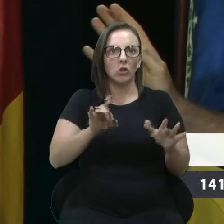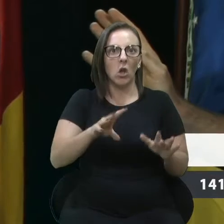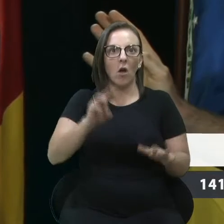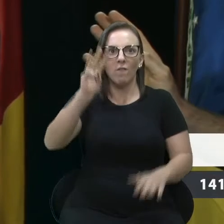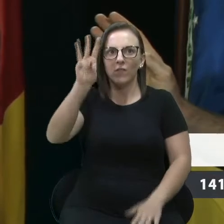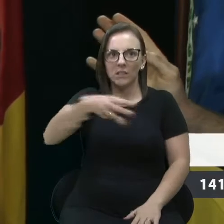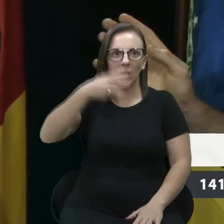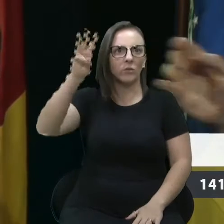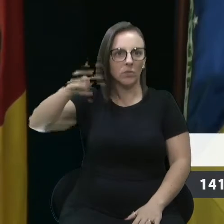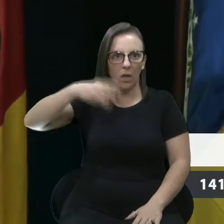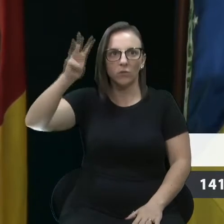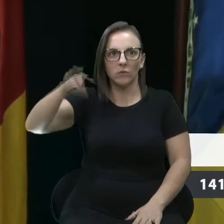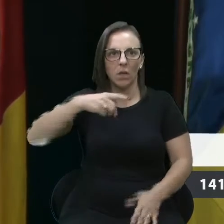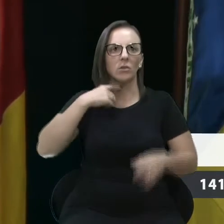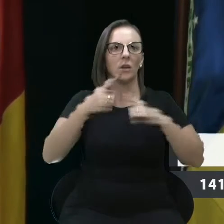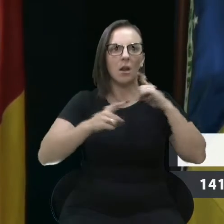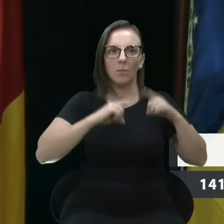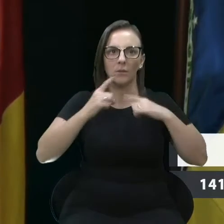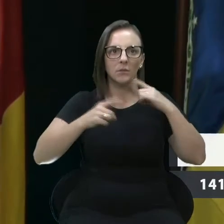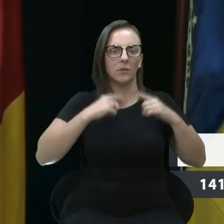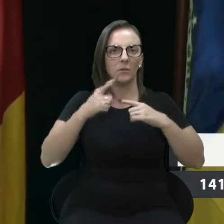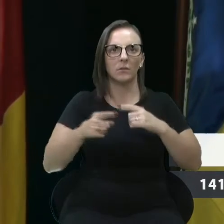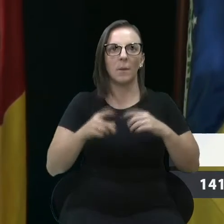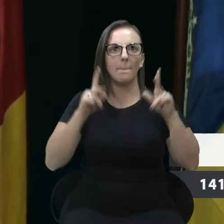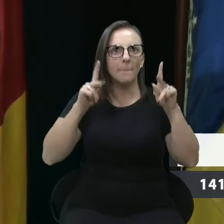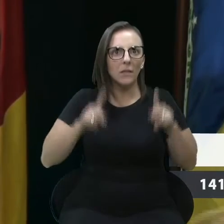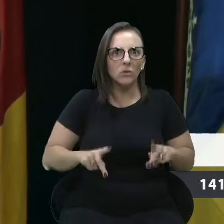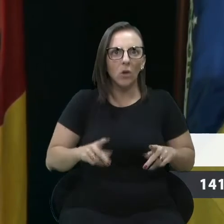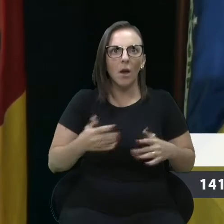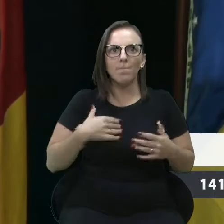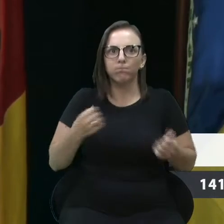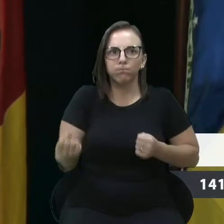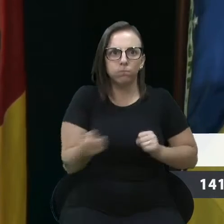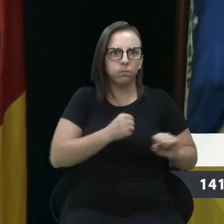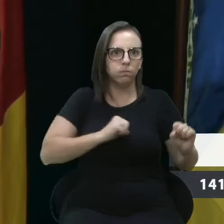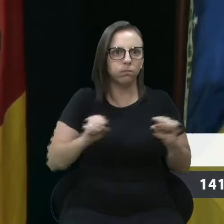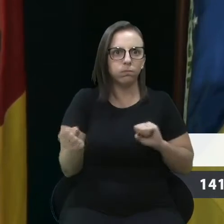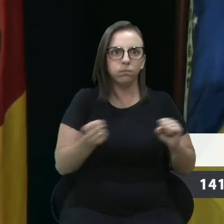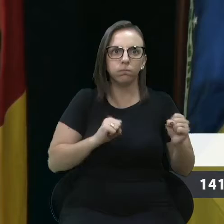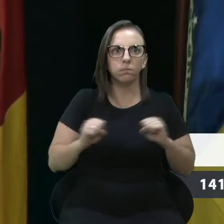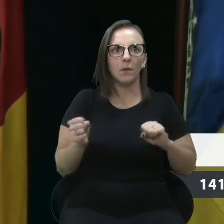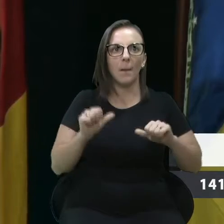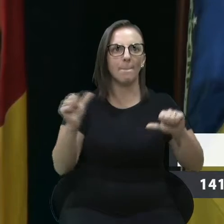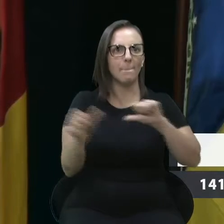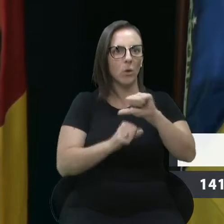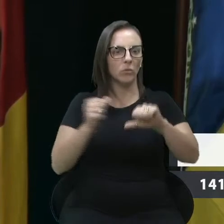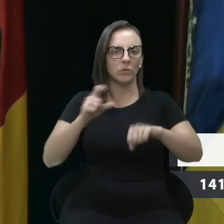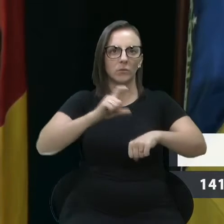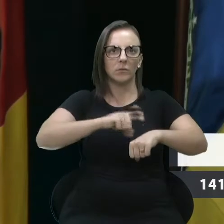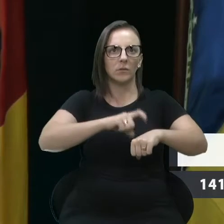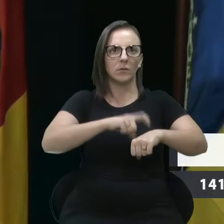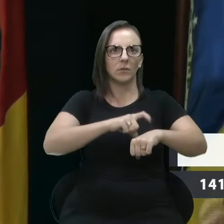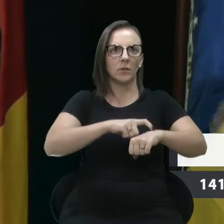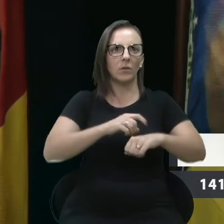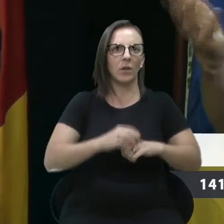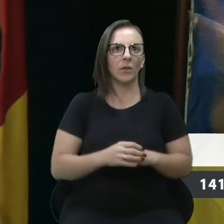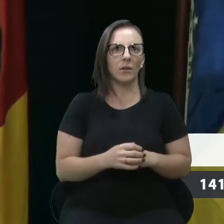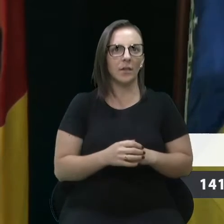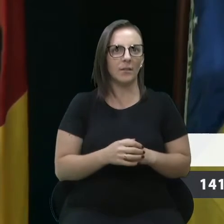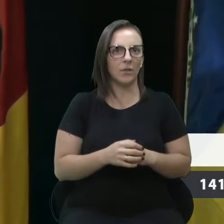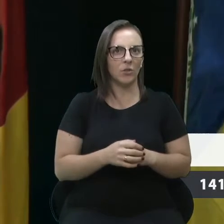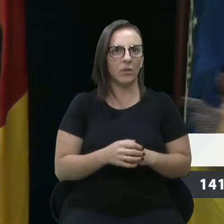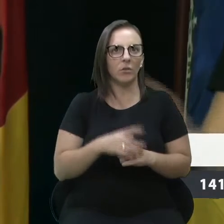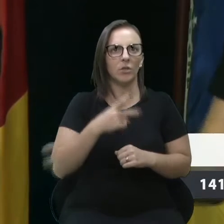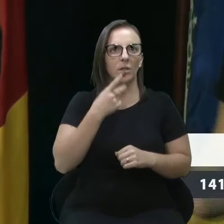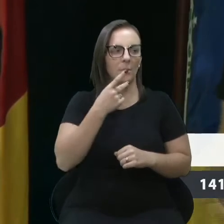vereador Camires. Né? As pessoas realmente estão extremamente revoltadas com a mudança de horário que está acontecendo. Hoje tem uma